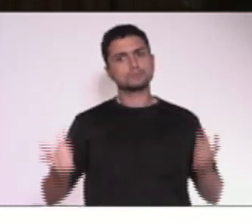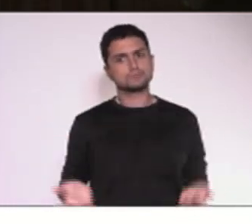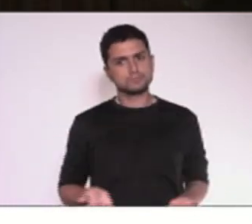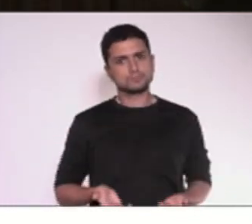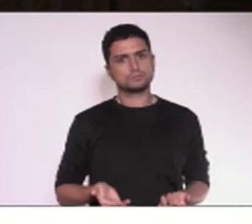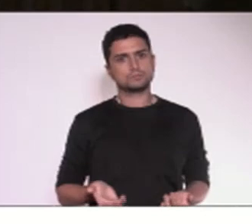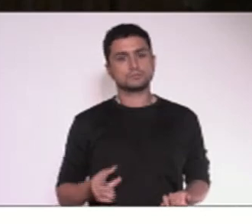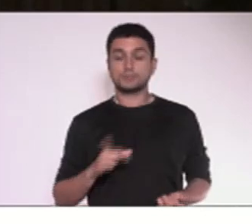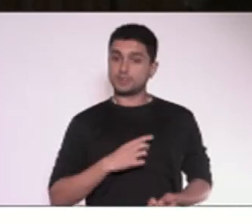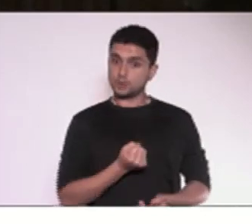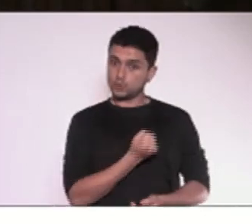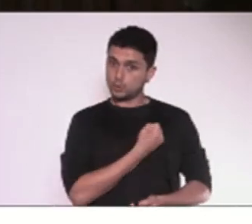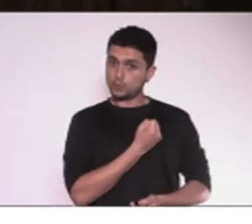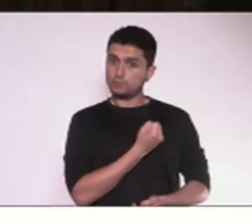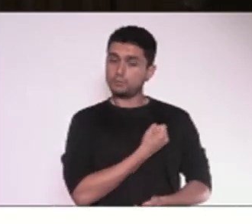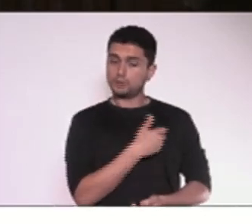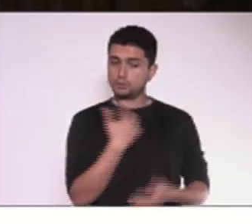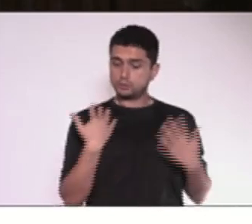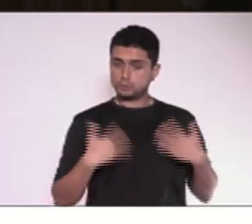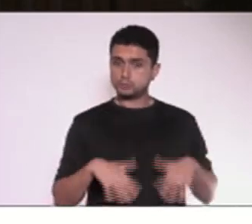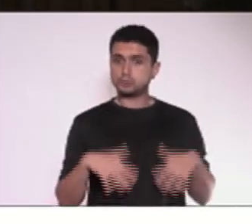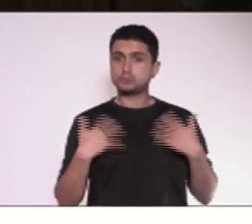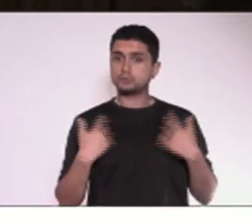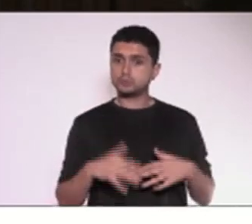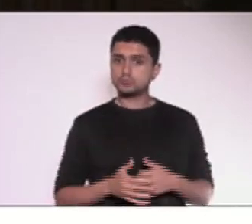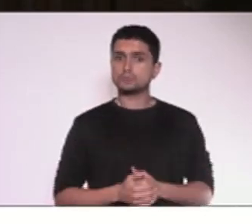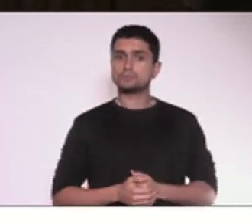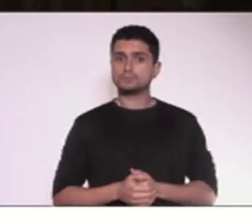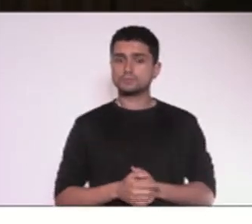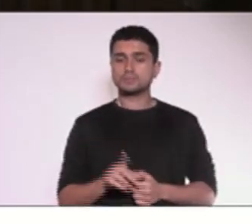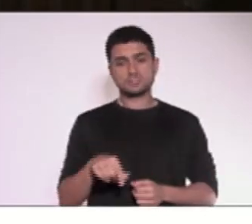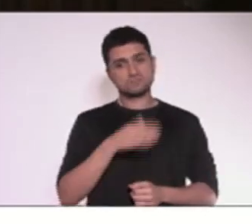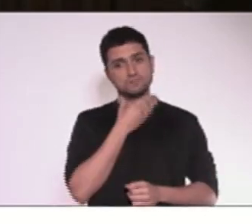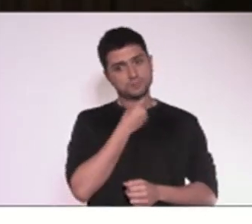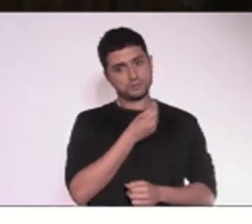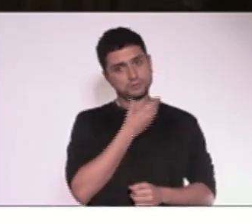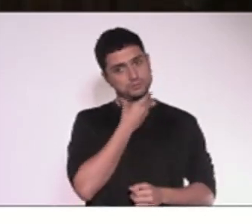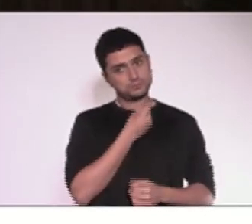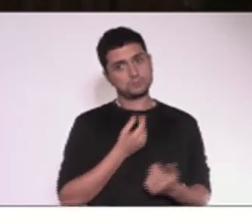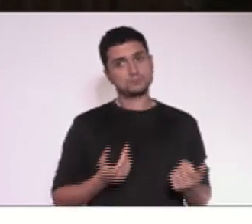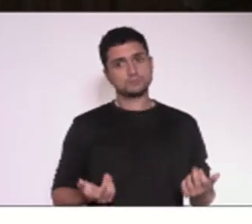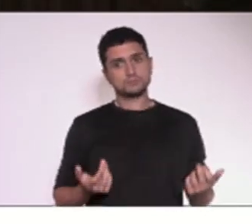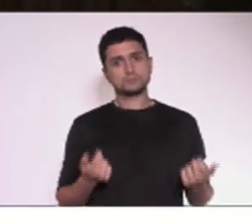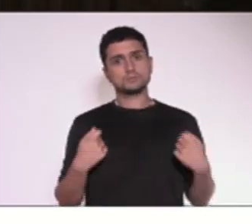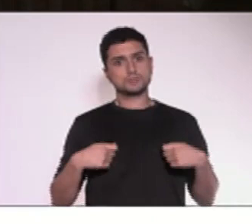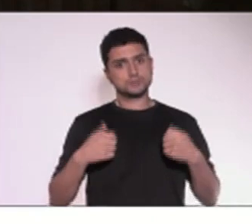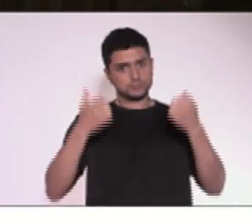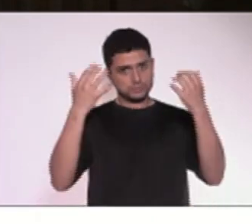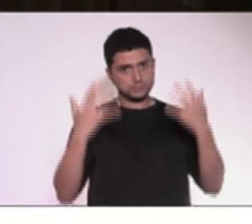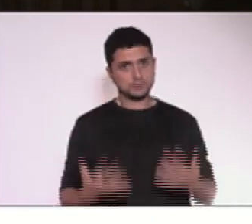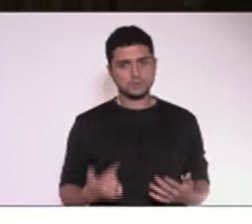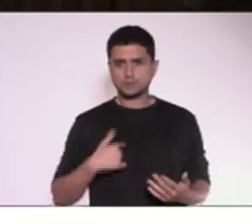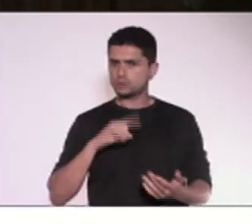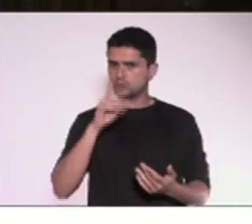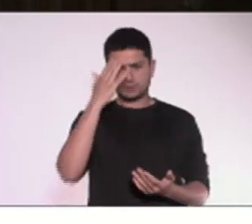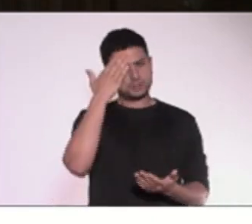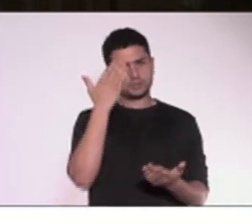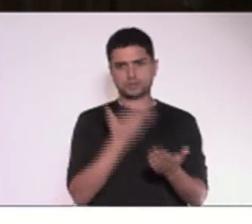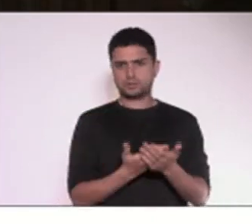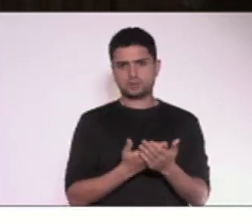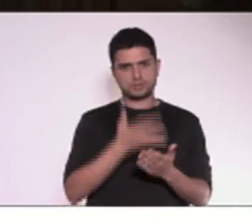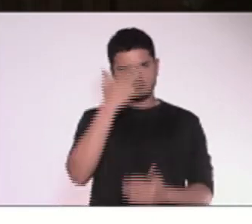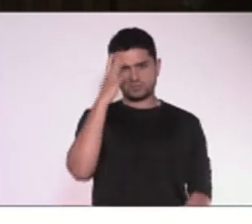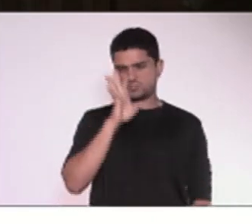Essa linha fantasiosa nós temos que desconstituir. Não acredito em quem critica